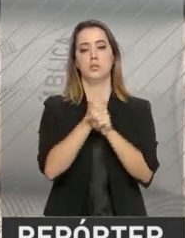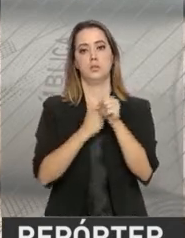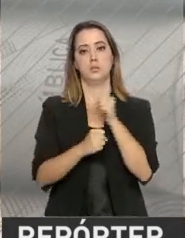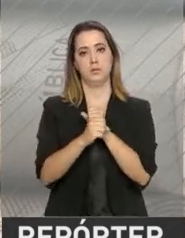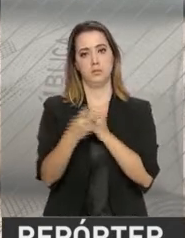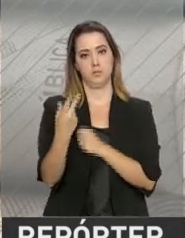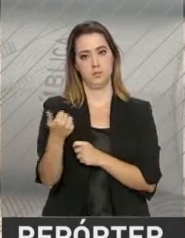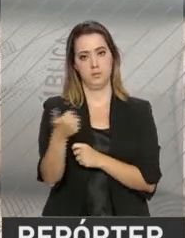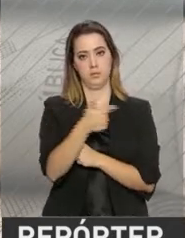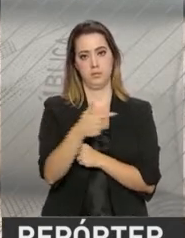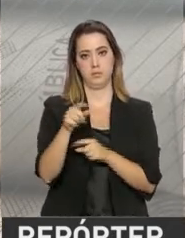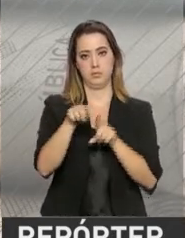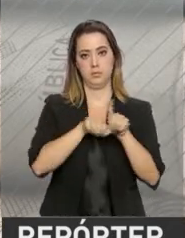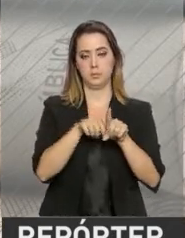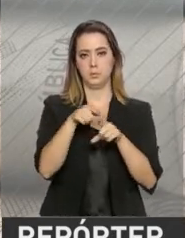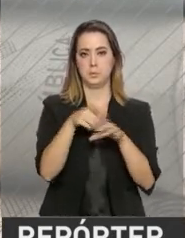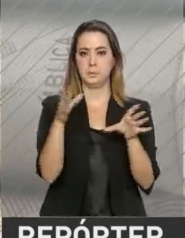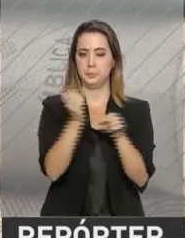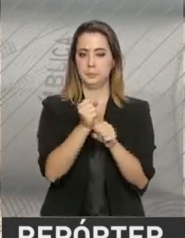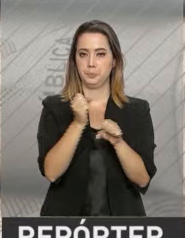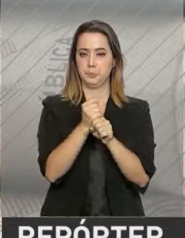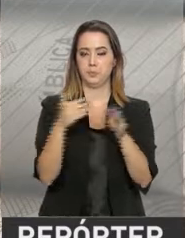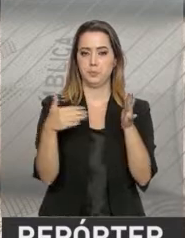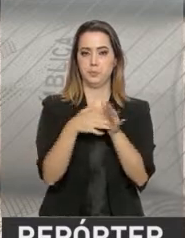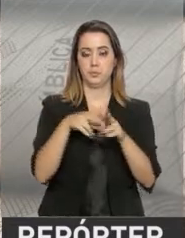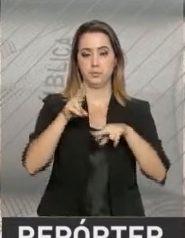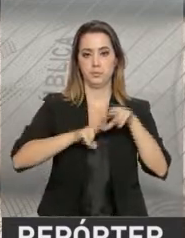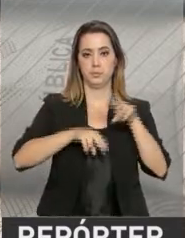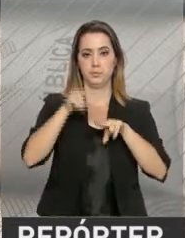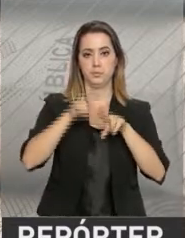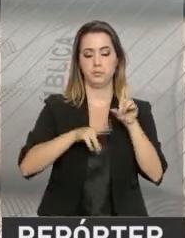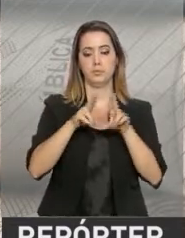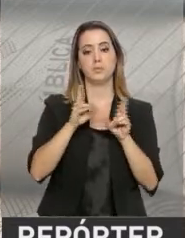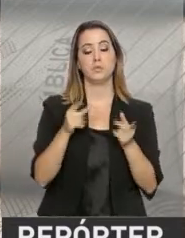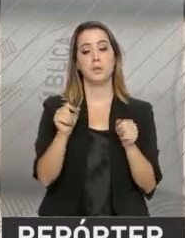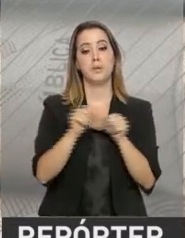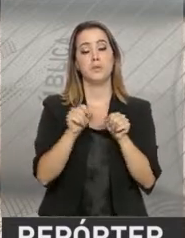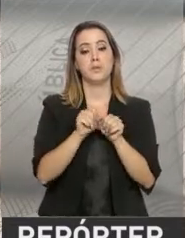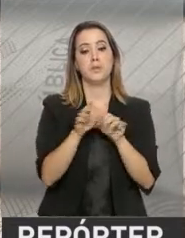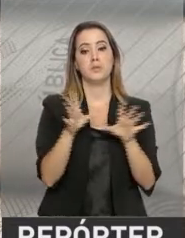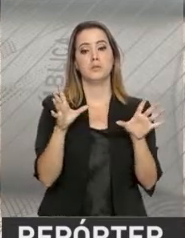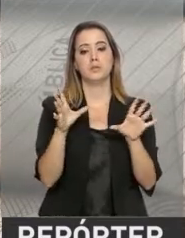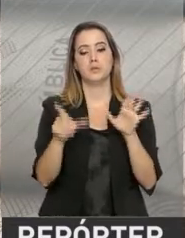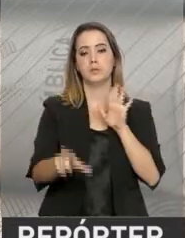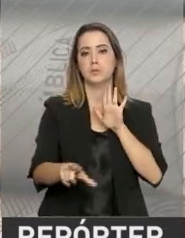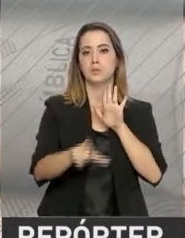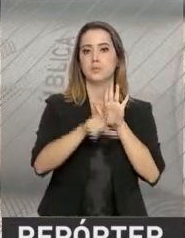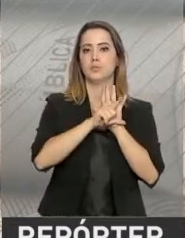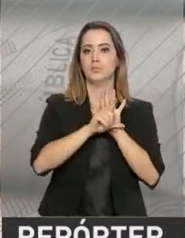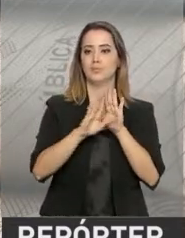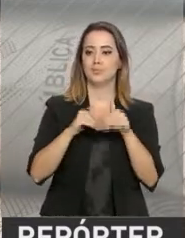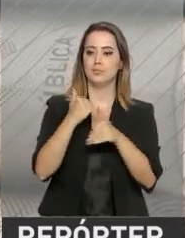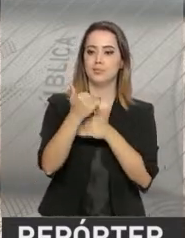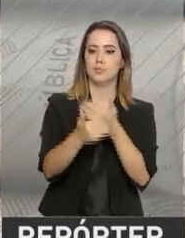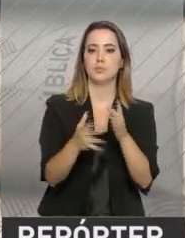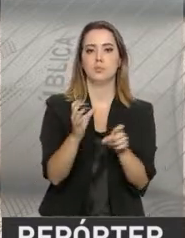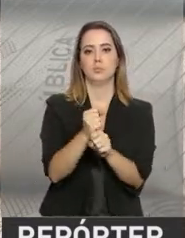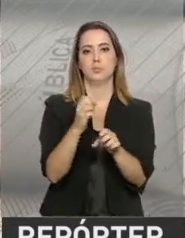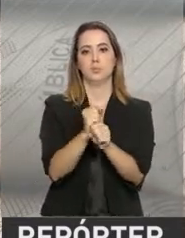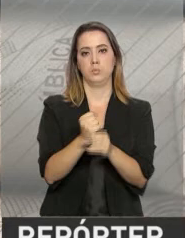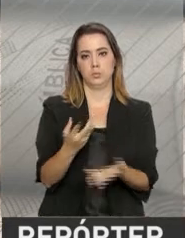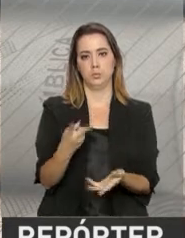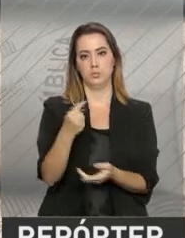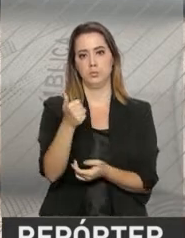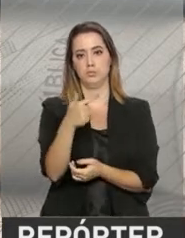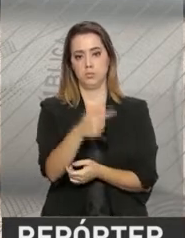12 meses o cálculo é feito até junho quando elaborada a lei orçamentária para o ano seguinte em 2017 as